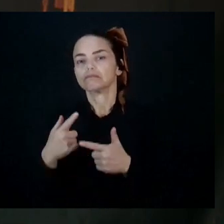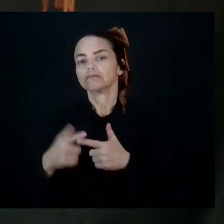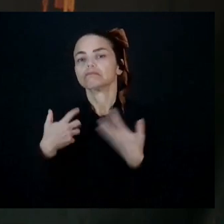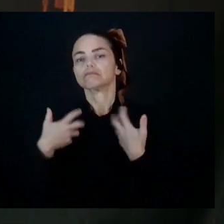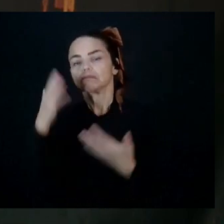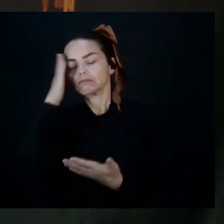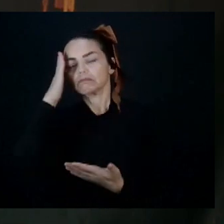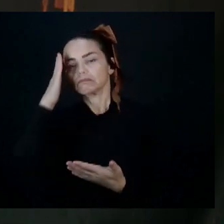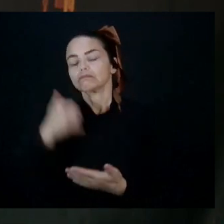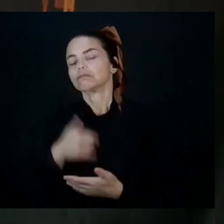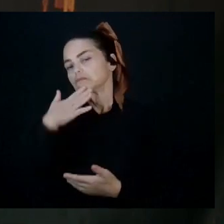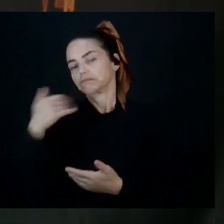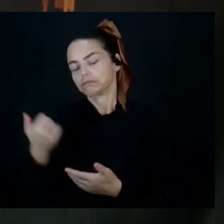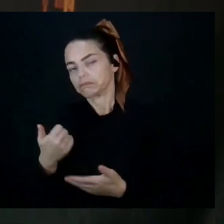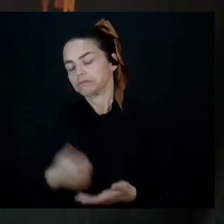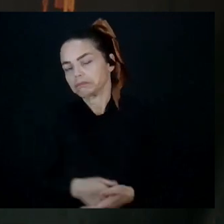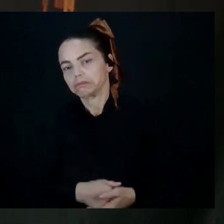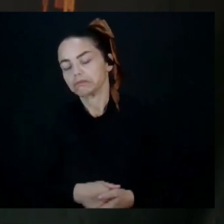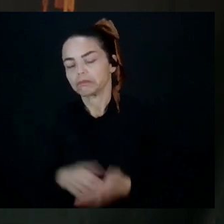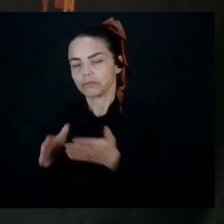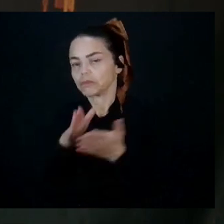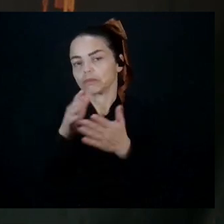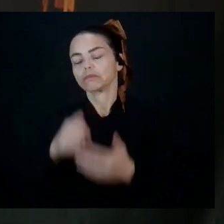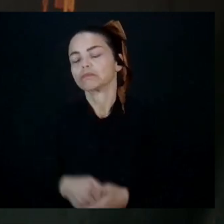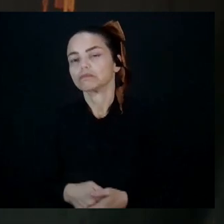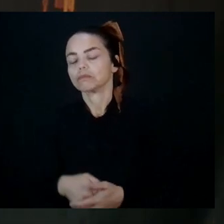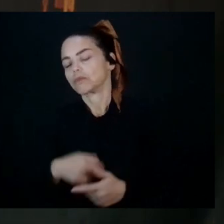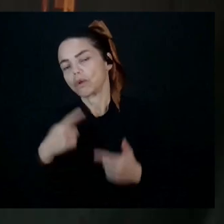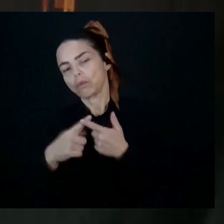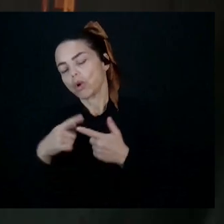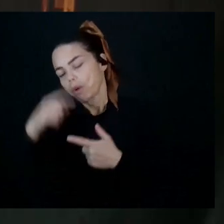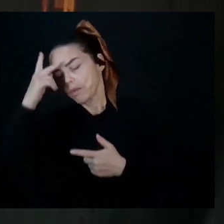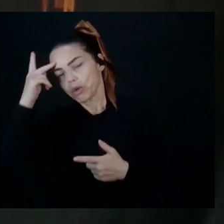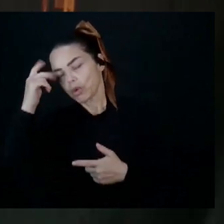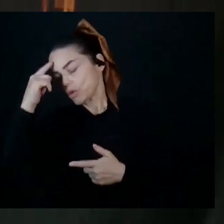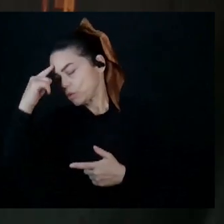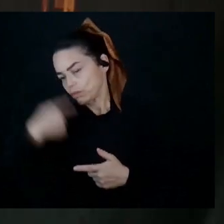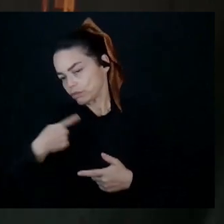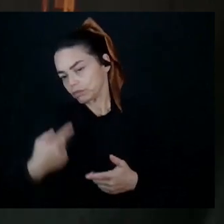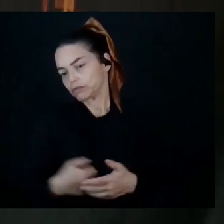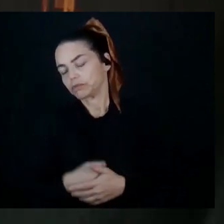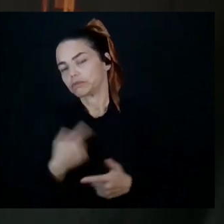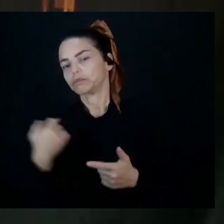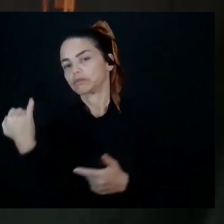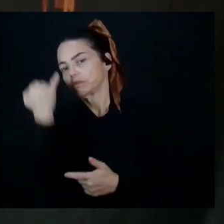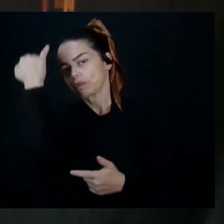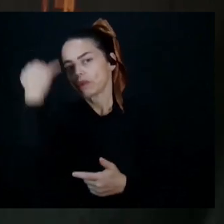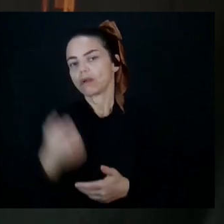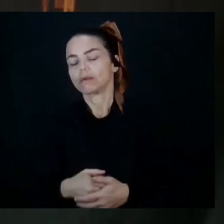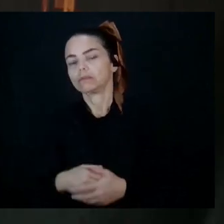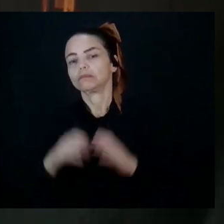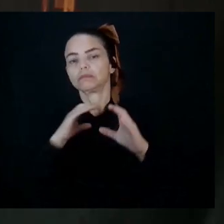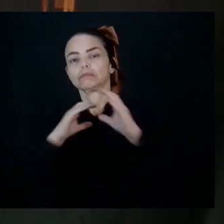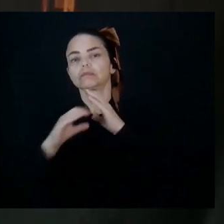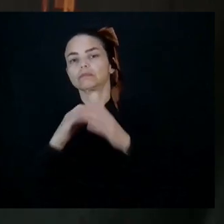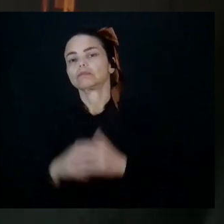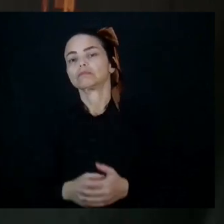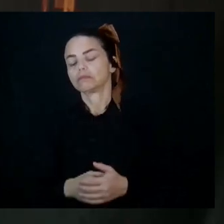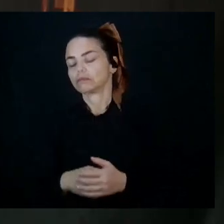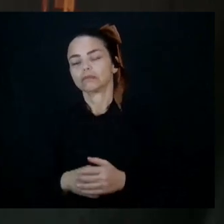devo fazer. Exatamente. Não porque alguém está mandando. E é importante essa questão da comunicação não violenta